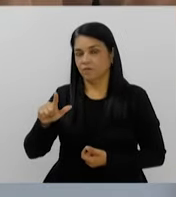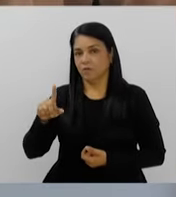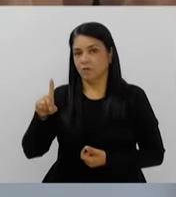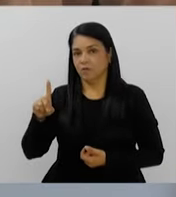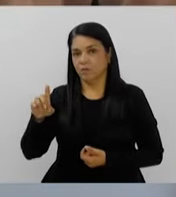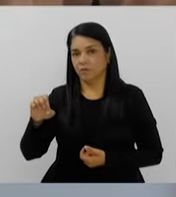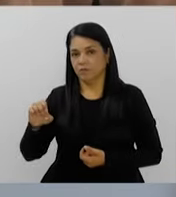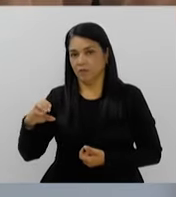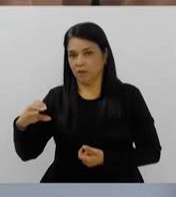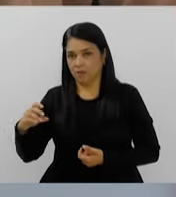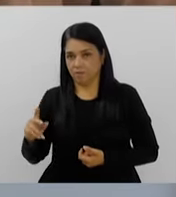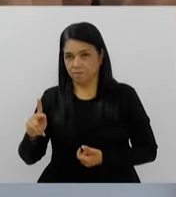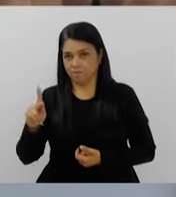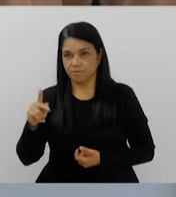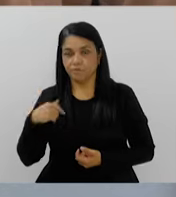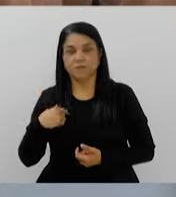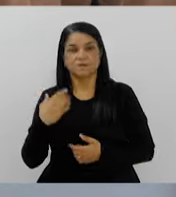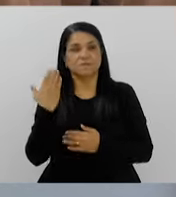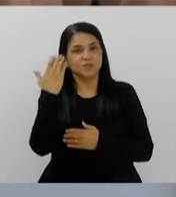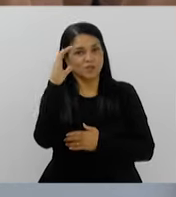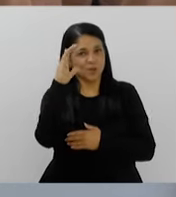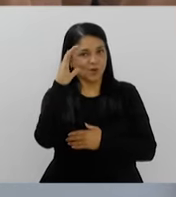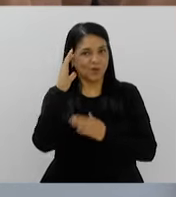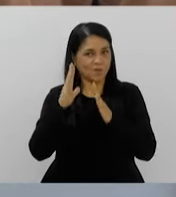é de Niterói,